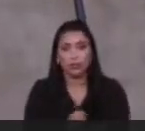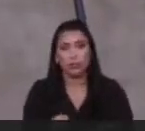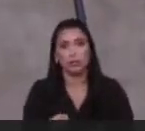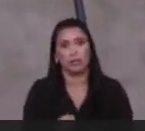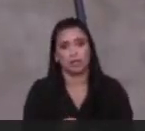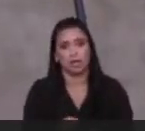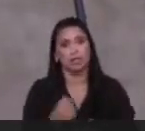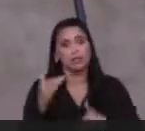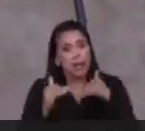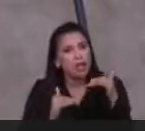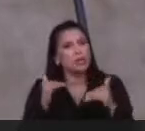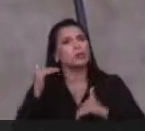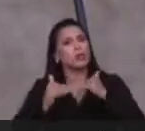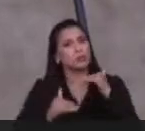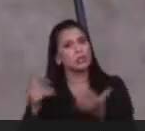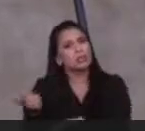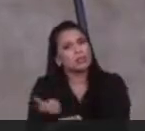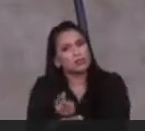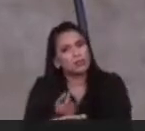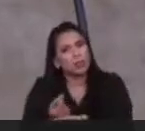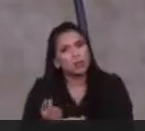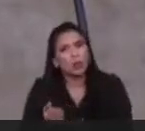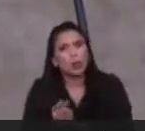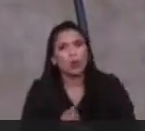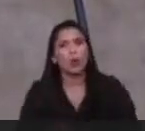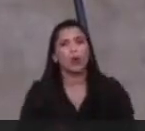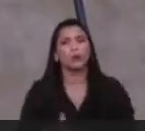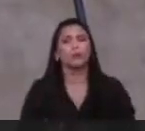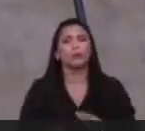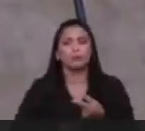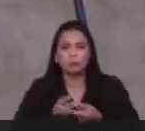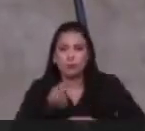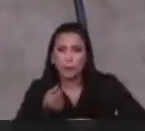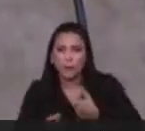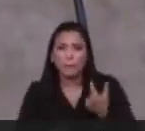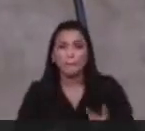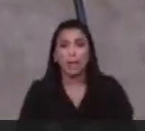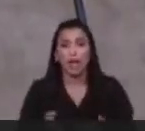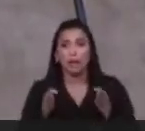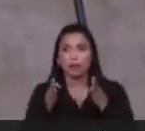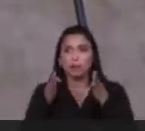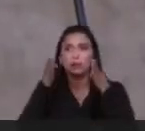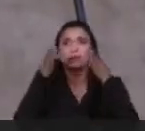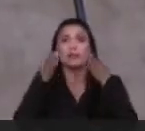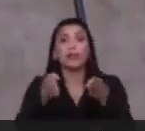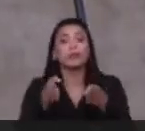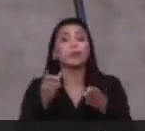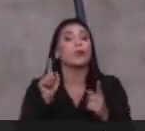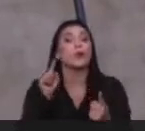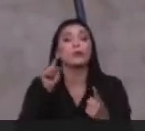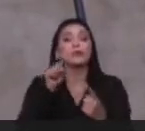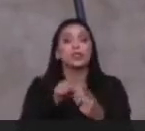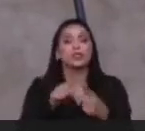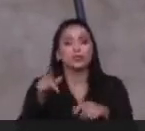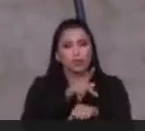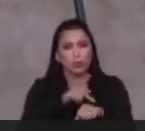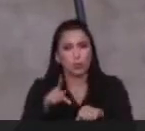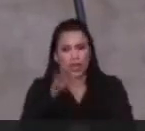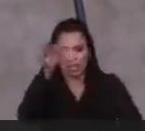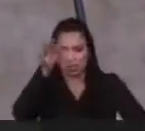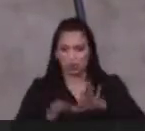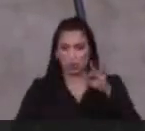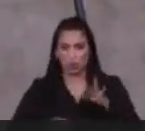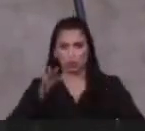e pelo desenvolvimento econômico com um olhar voltado para um país mais justo,